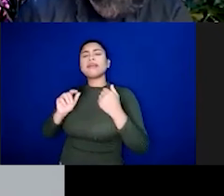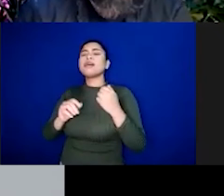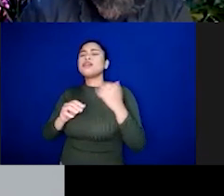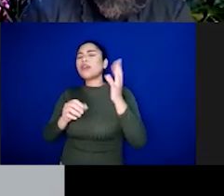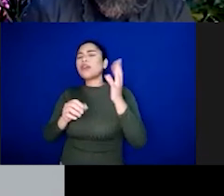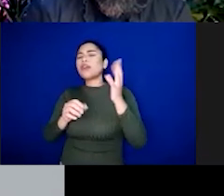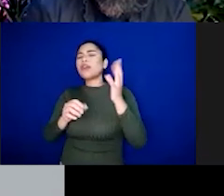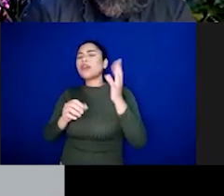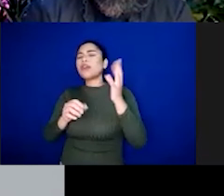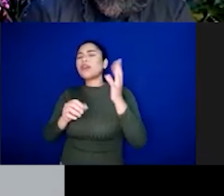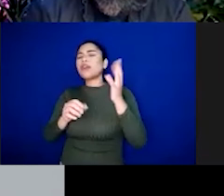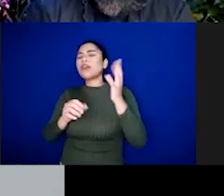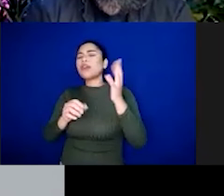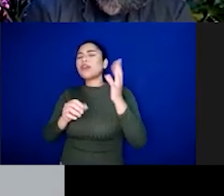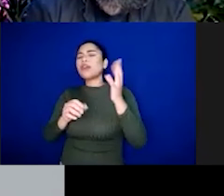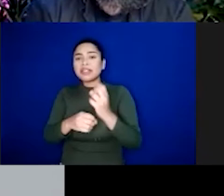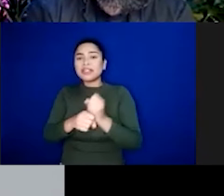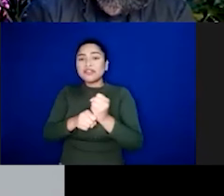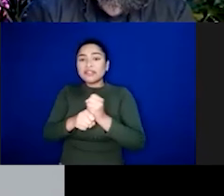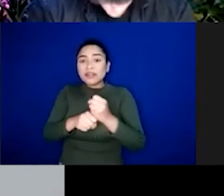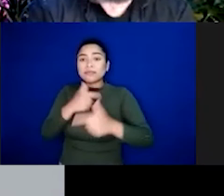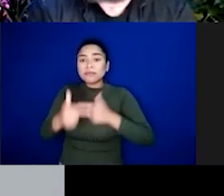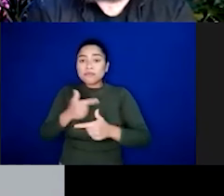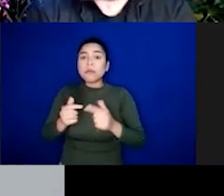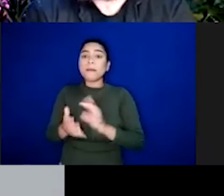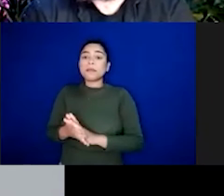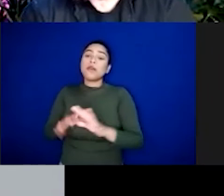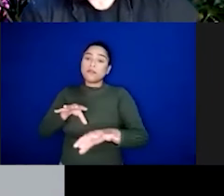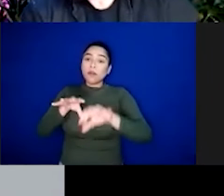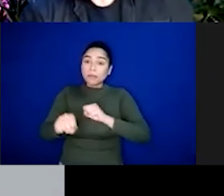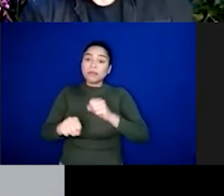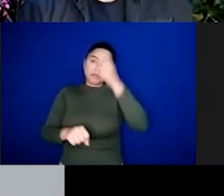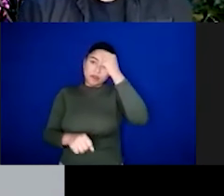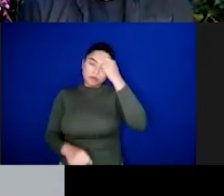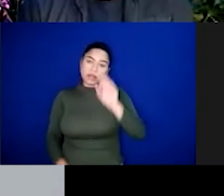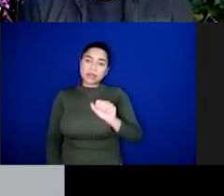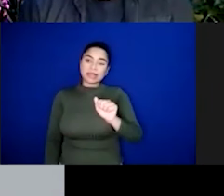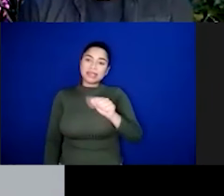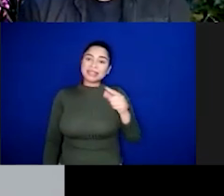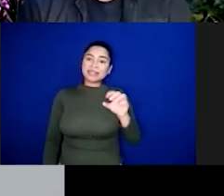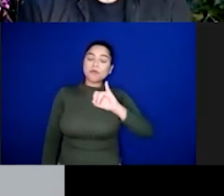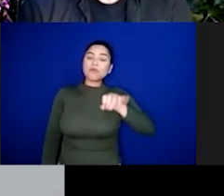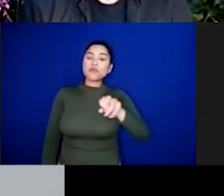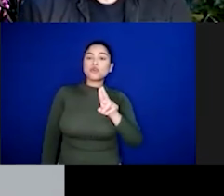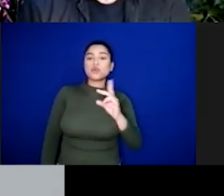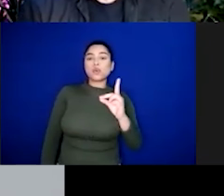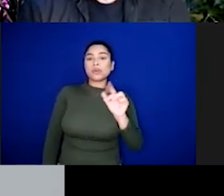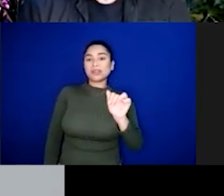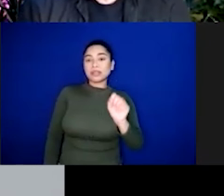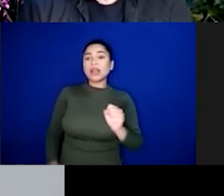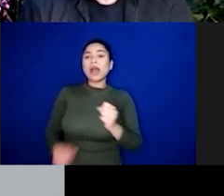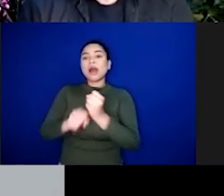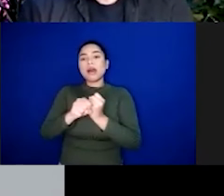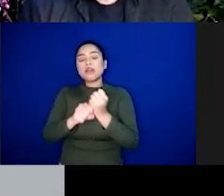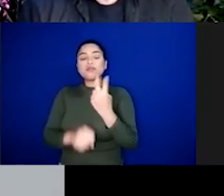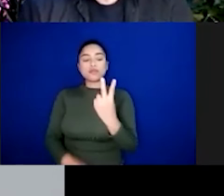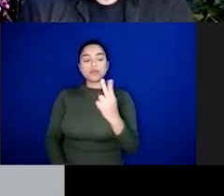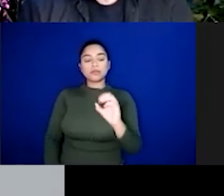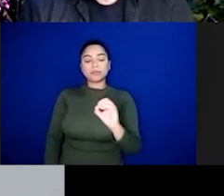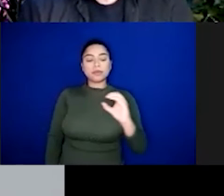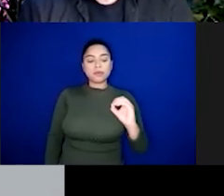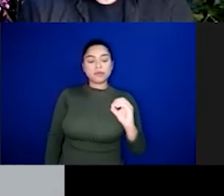digitais formado em Deus e elas São Judas em 2002 at uma vantagem de ter sido de ter